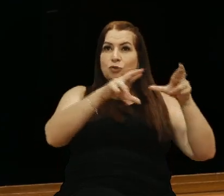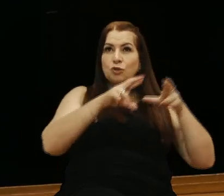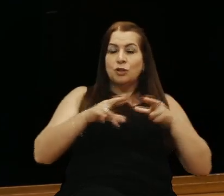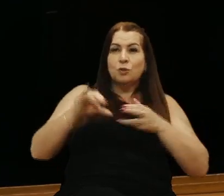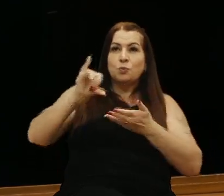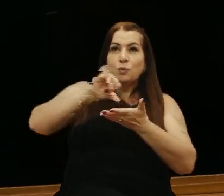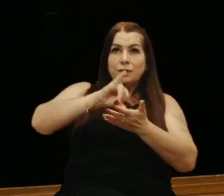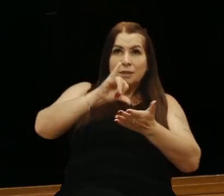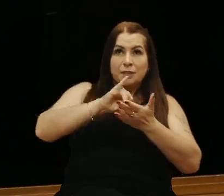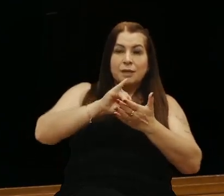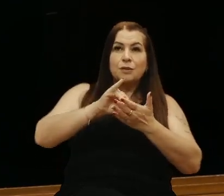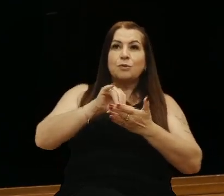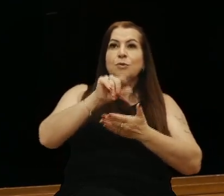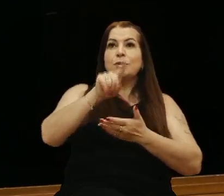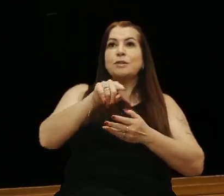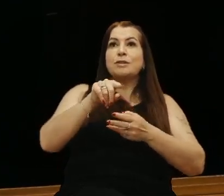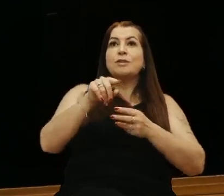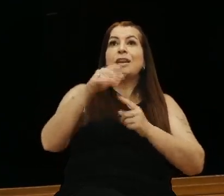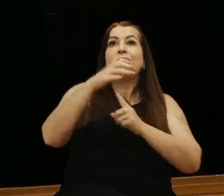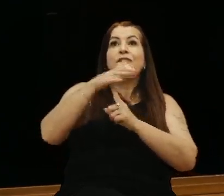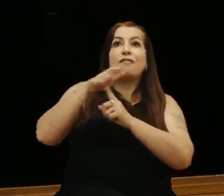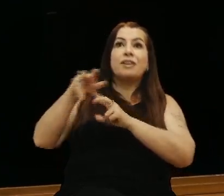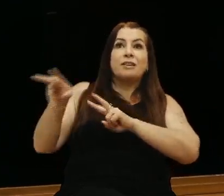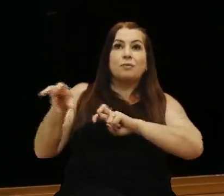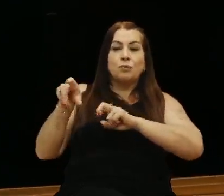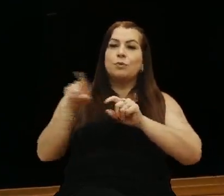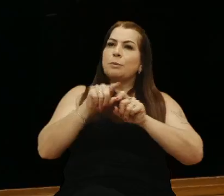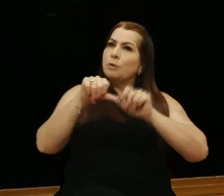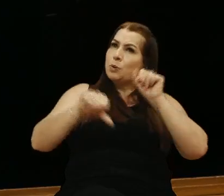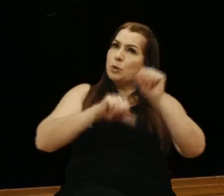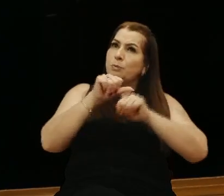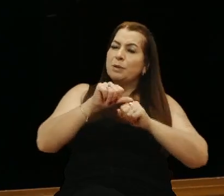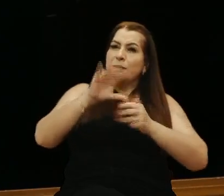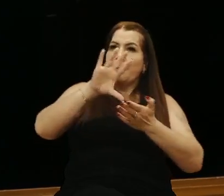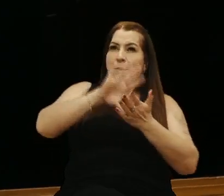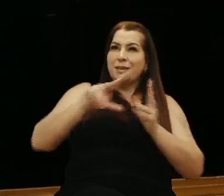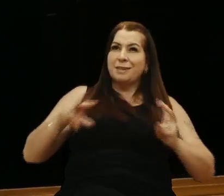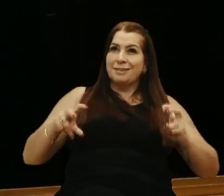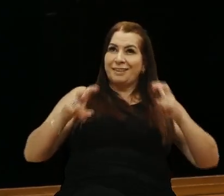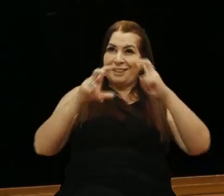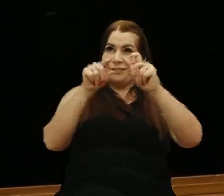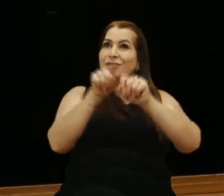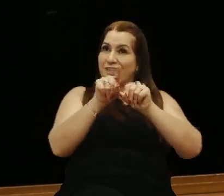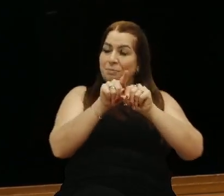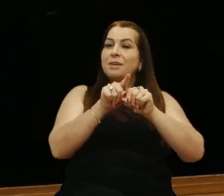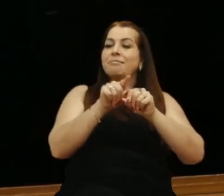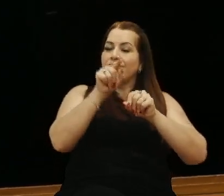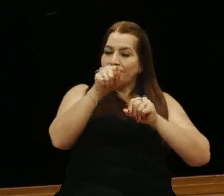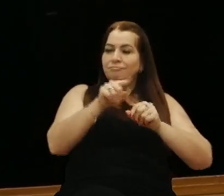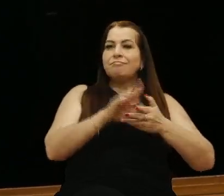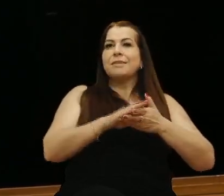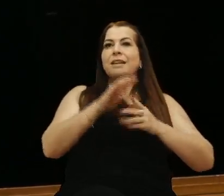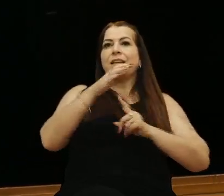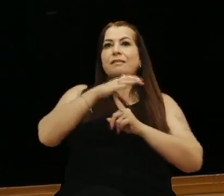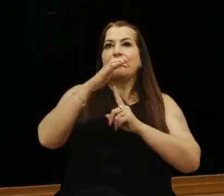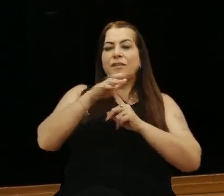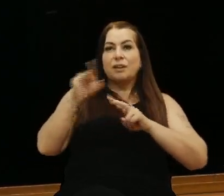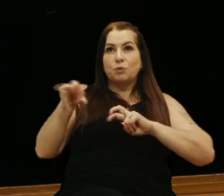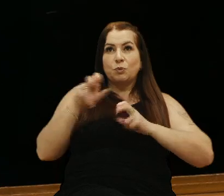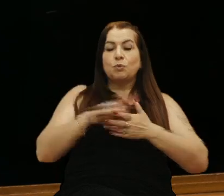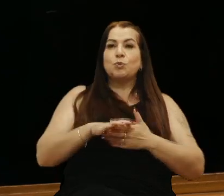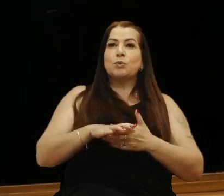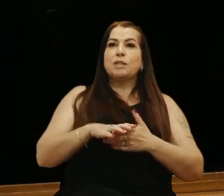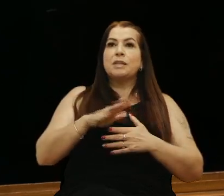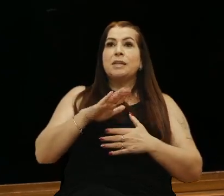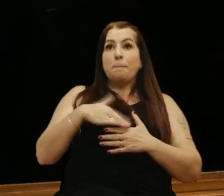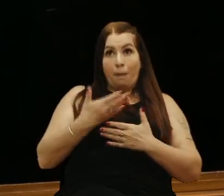Centro em razão da Feira do Agricultor, transforma a nossa Praça Dante também em razão da Feira do Agricultor, e